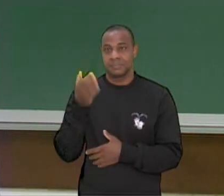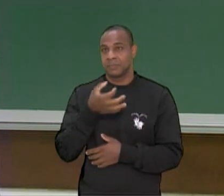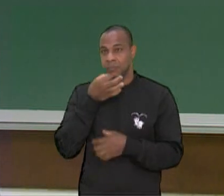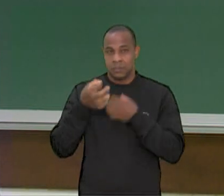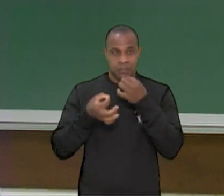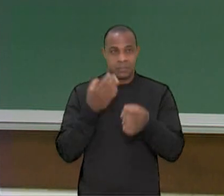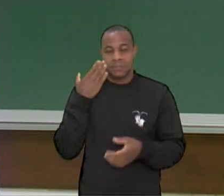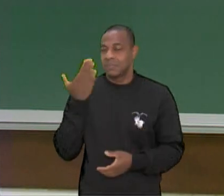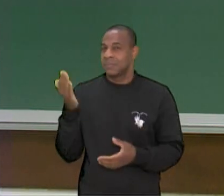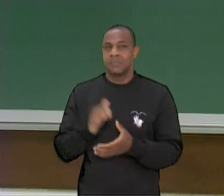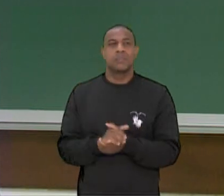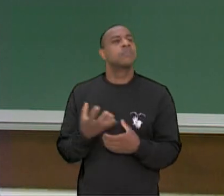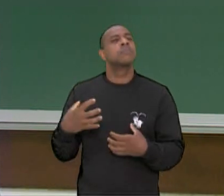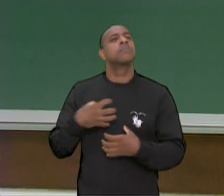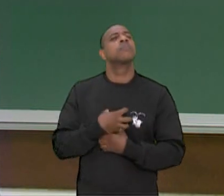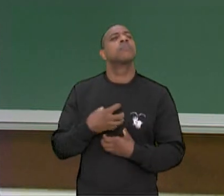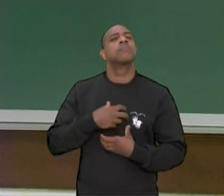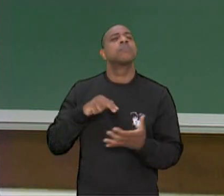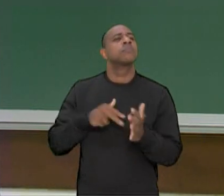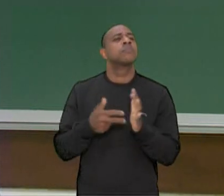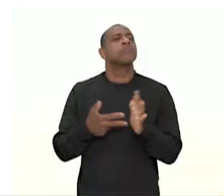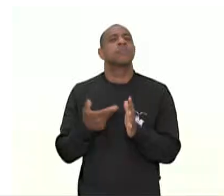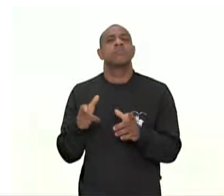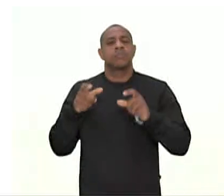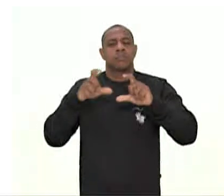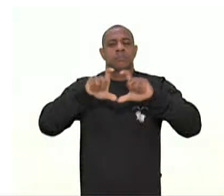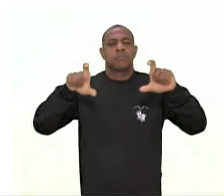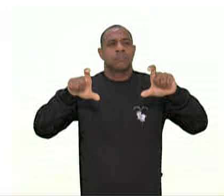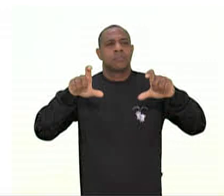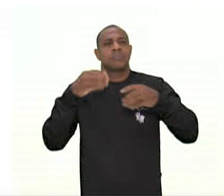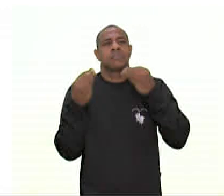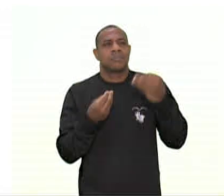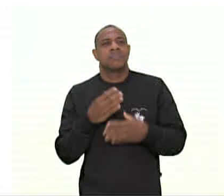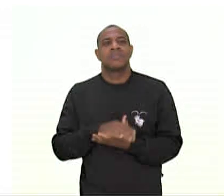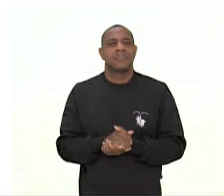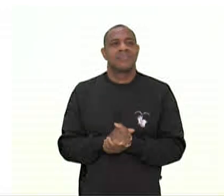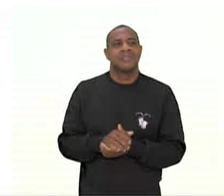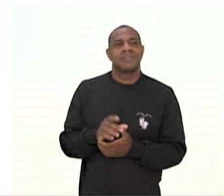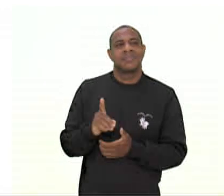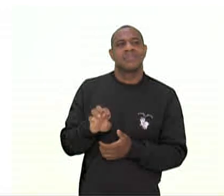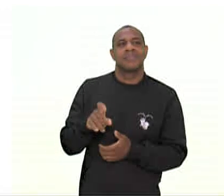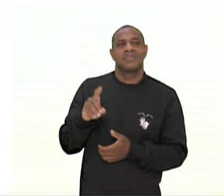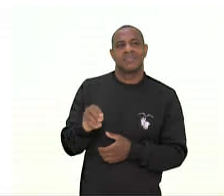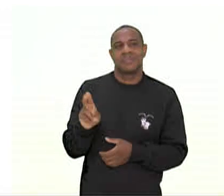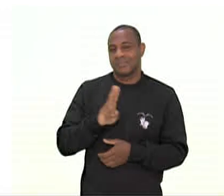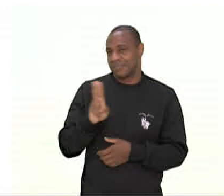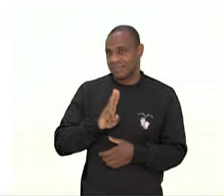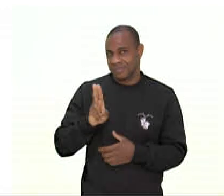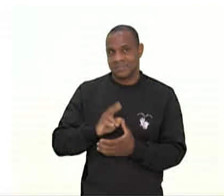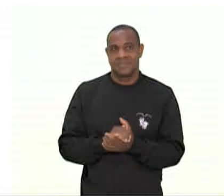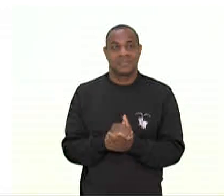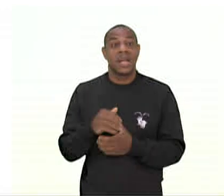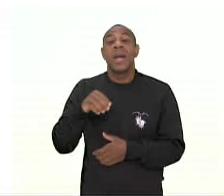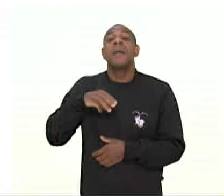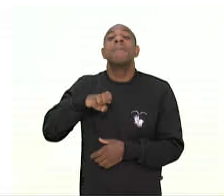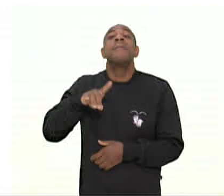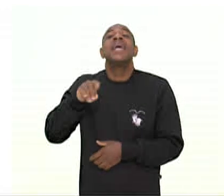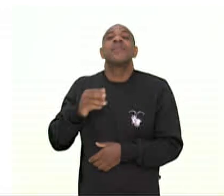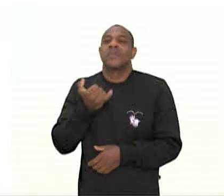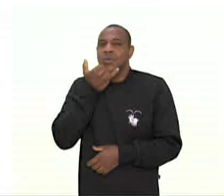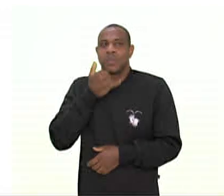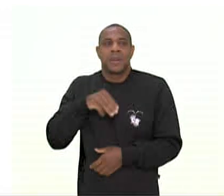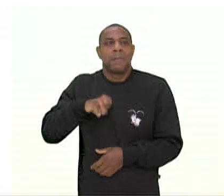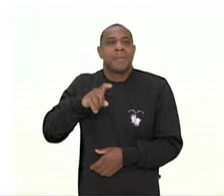Qual então o efeito de sentido produzido por essa charge? Ela se chama Medo, né? E foi publicada ali no blog do FTM. E aí